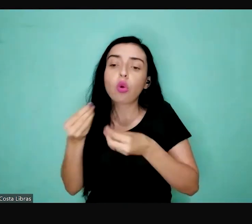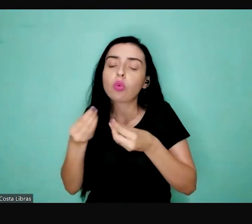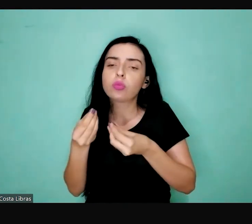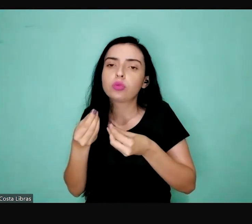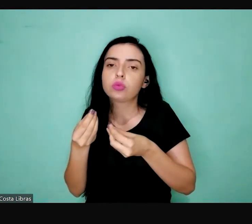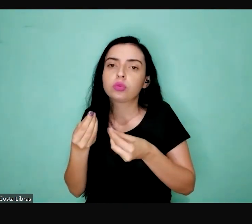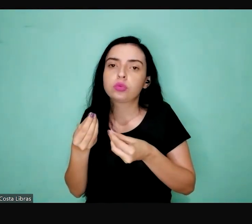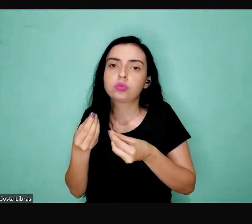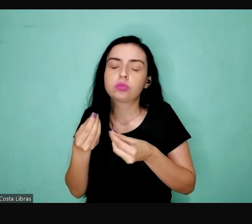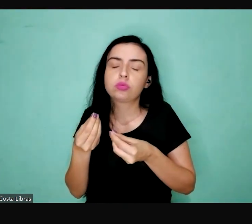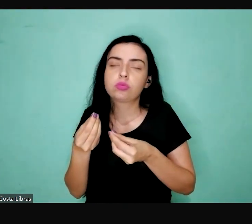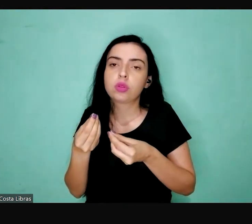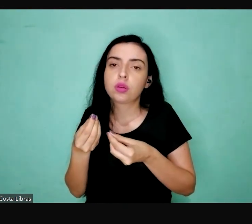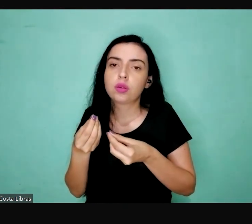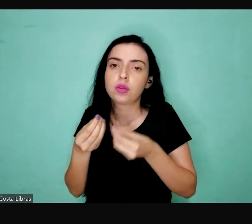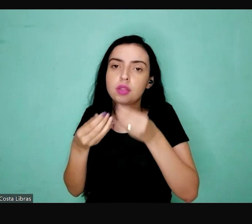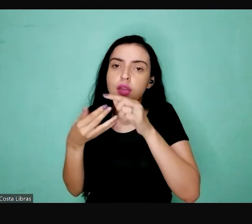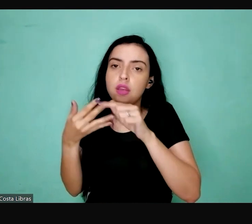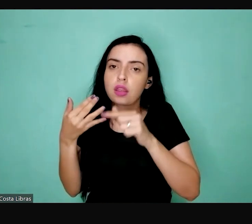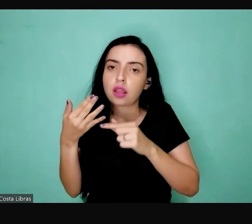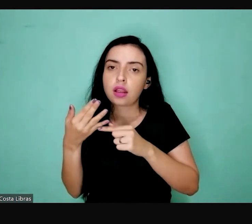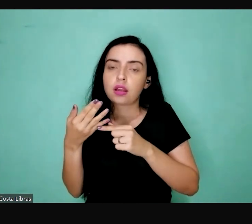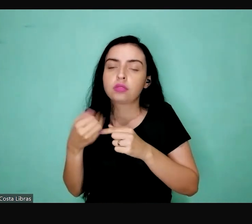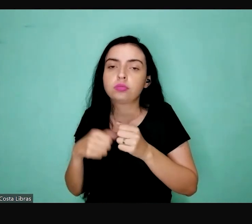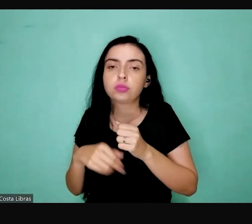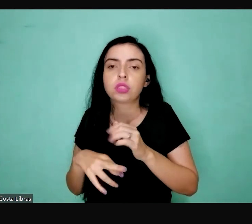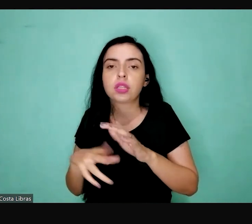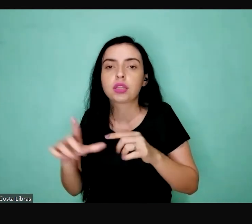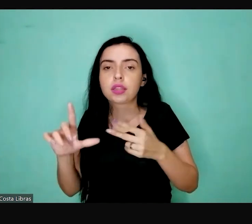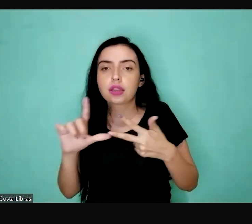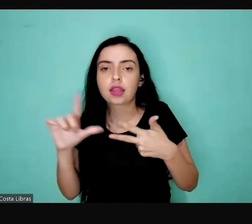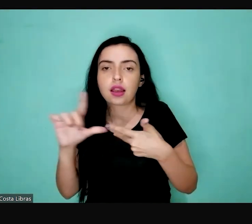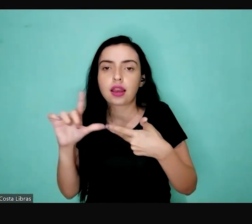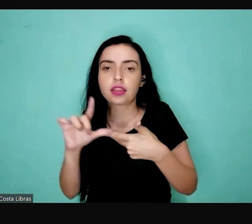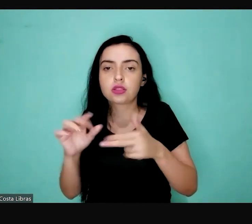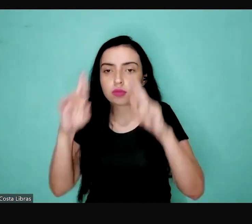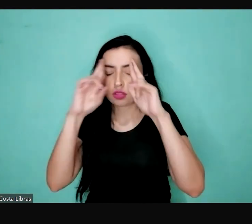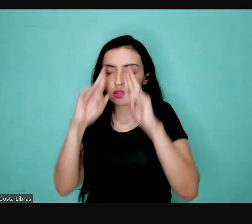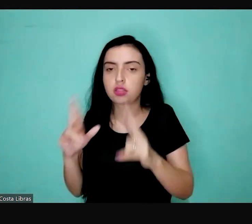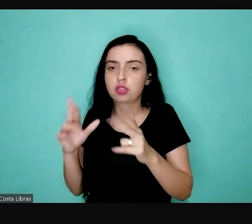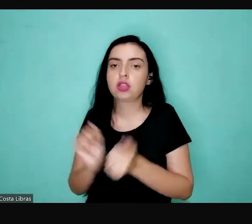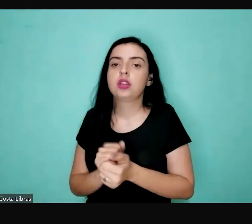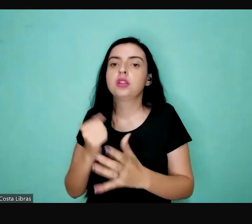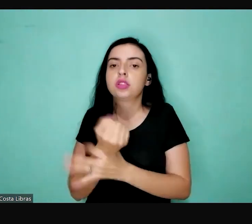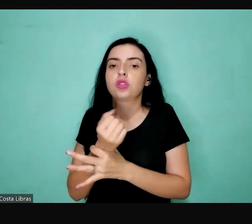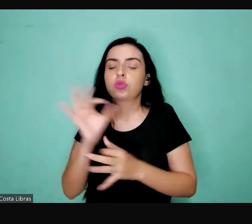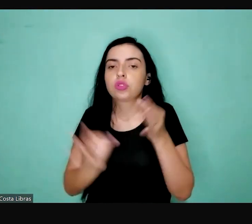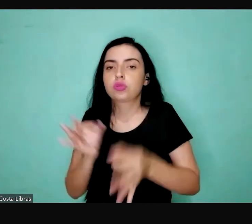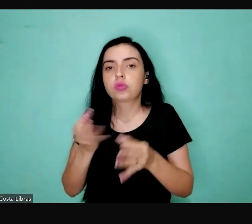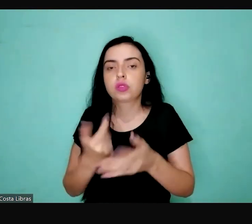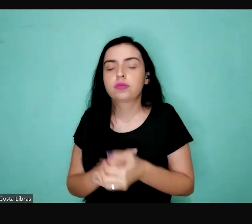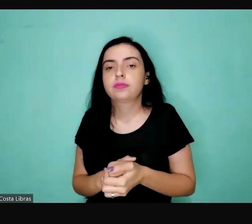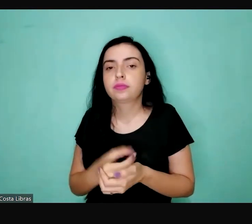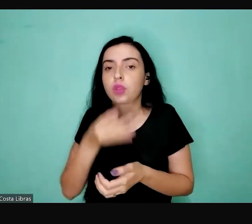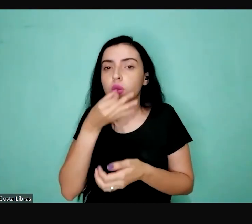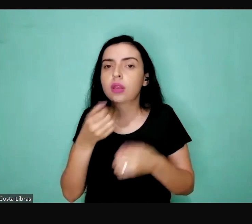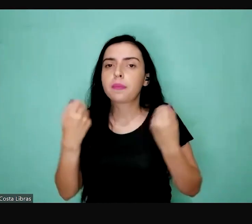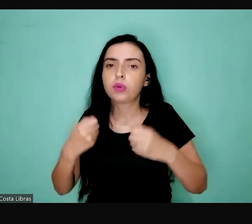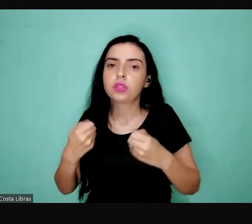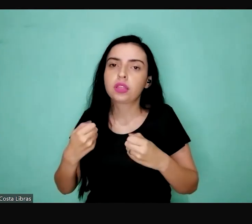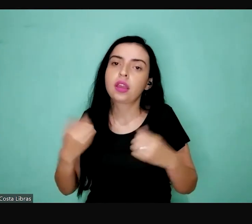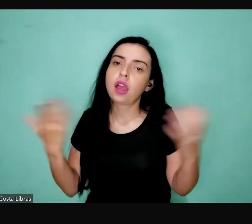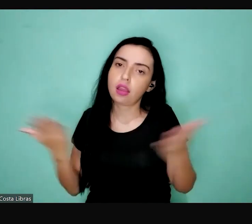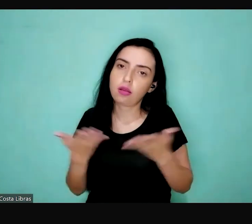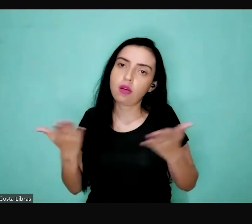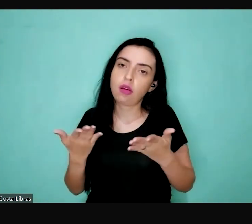detrimento da competência legislativa e da segurança jurídica. Sugiro que, se o senhor puder, fazer isso agora,